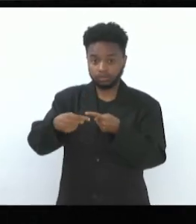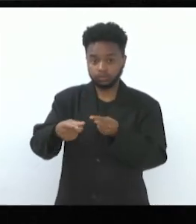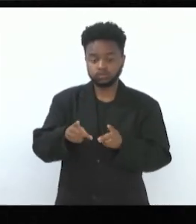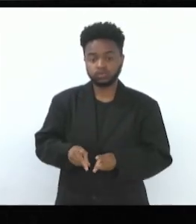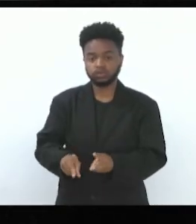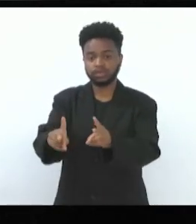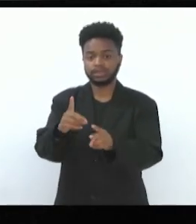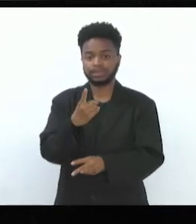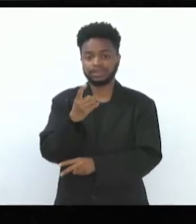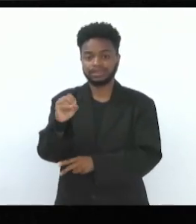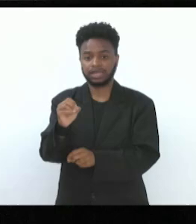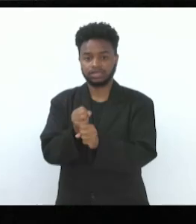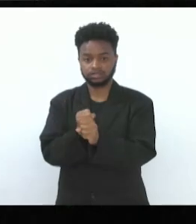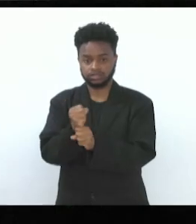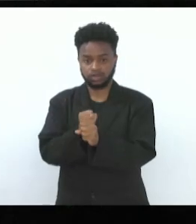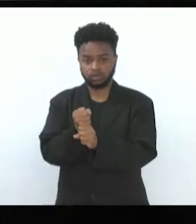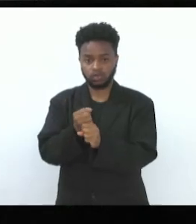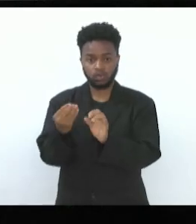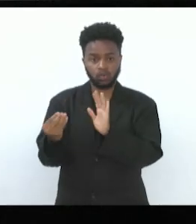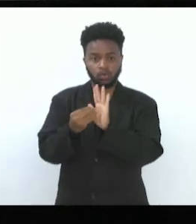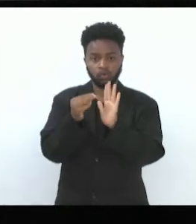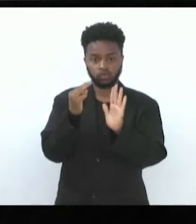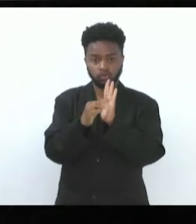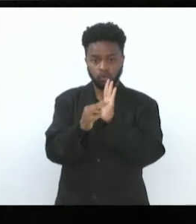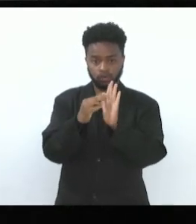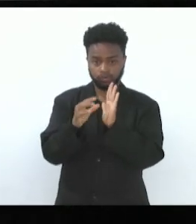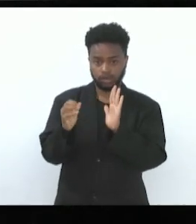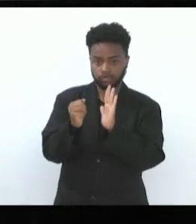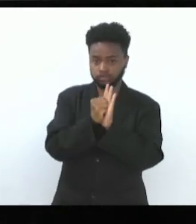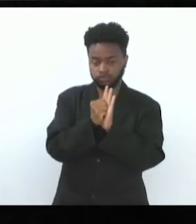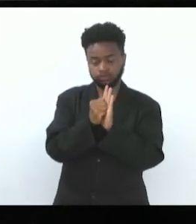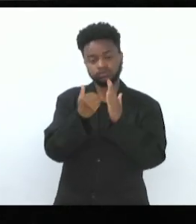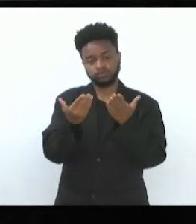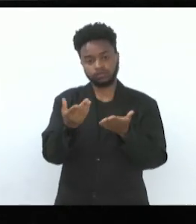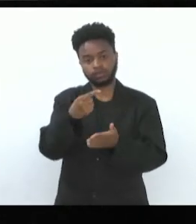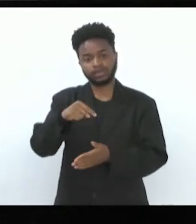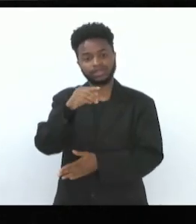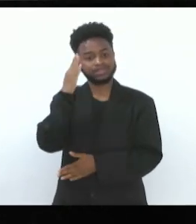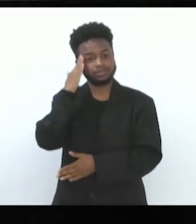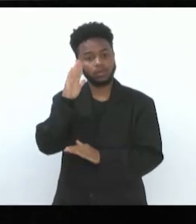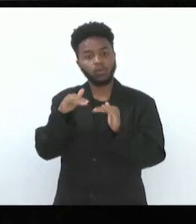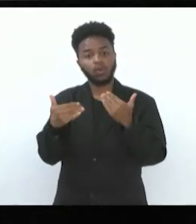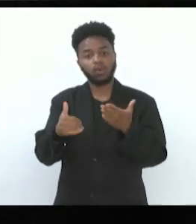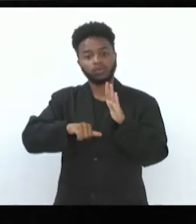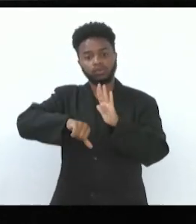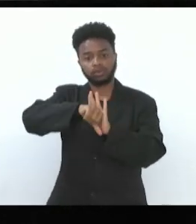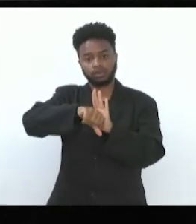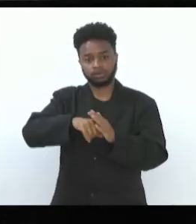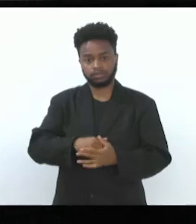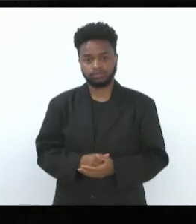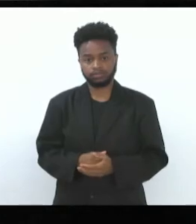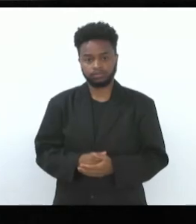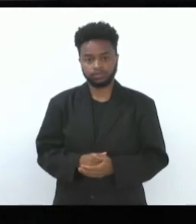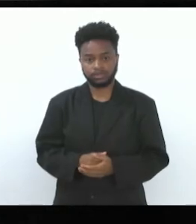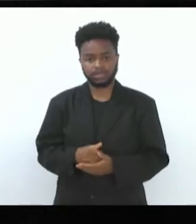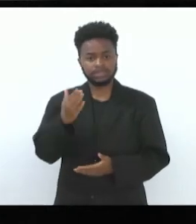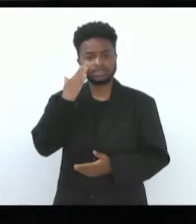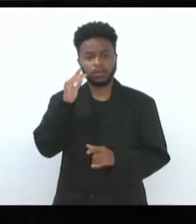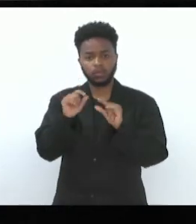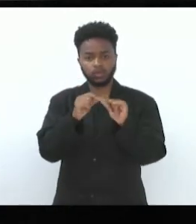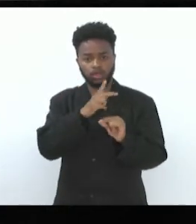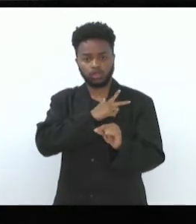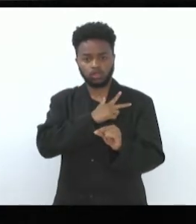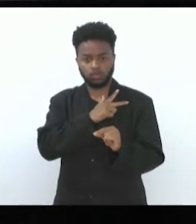10 anos, esse nome constaria no cadastro. Então você saberia o que tinha acontecido, qual foi o crime. Sabe o que o Lula fez?